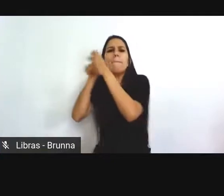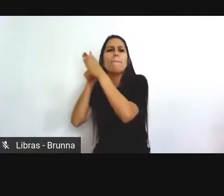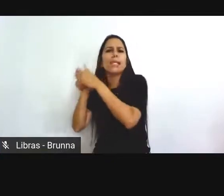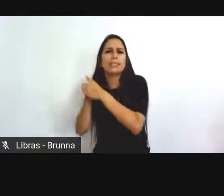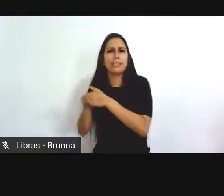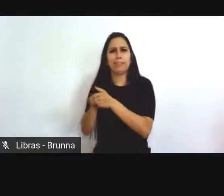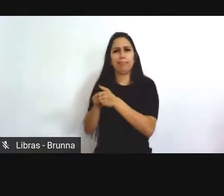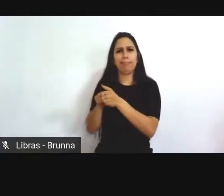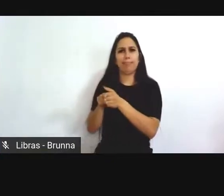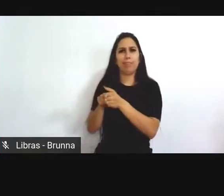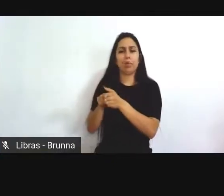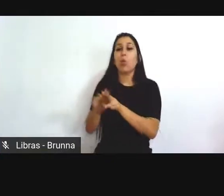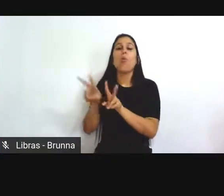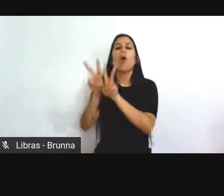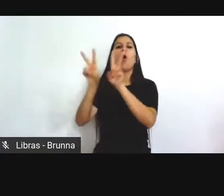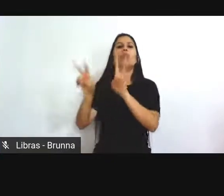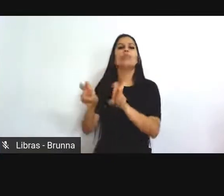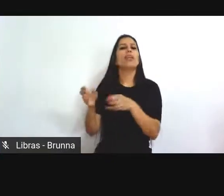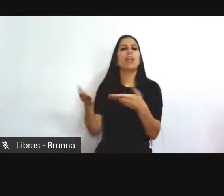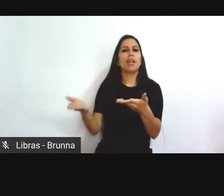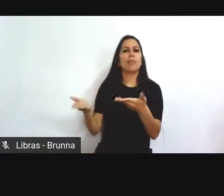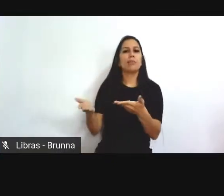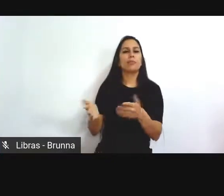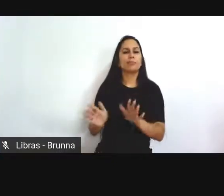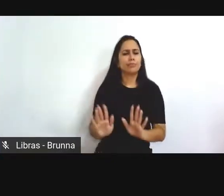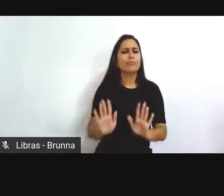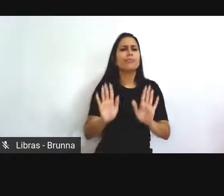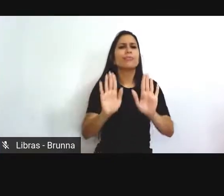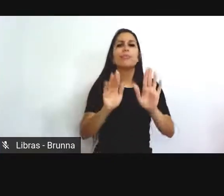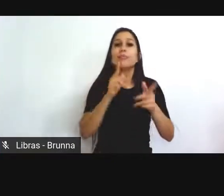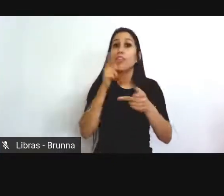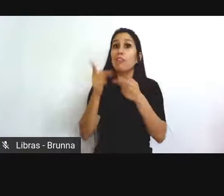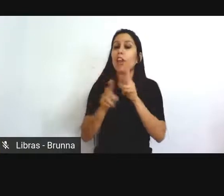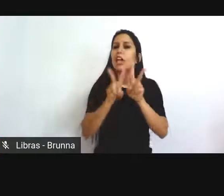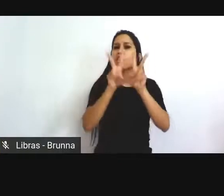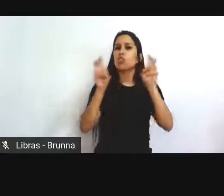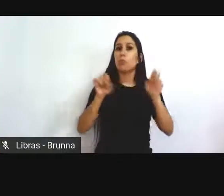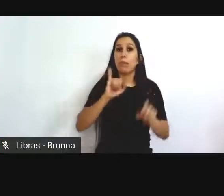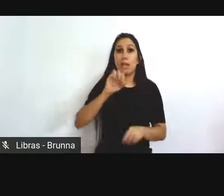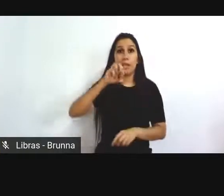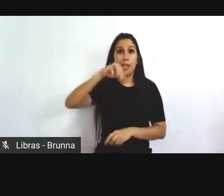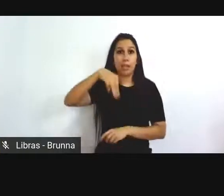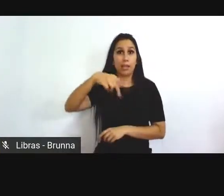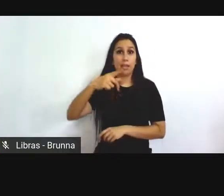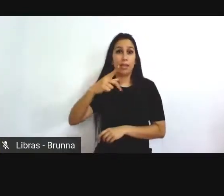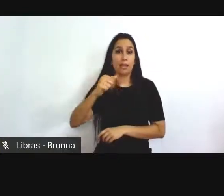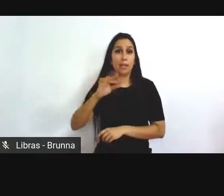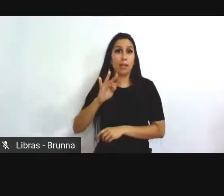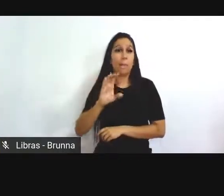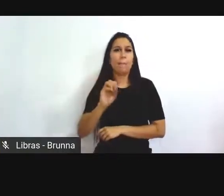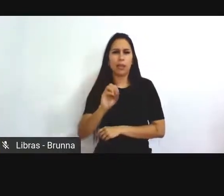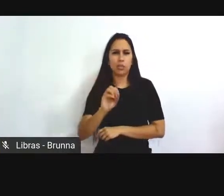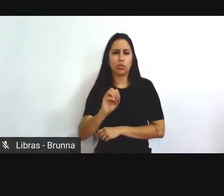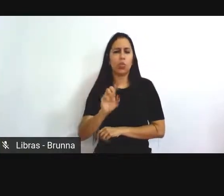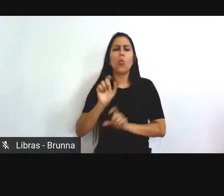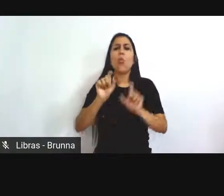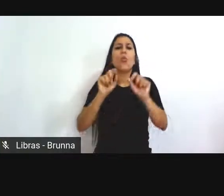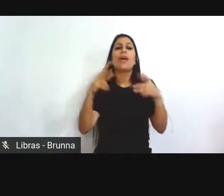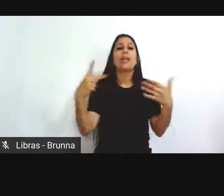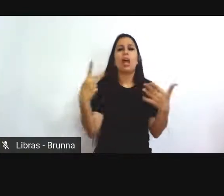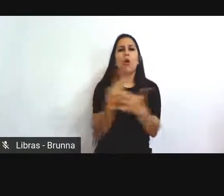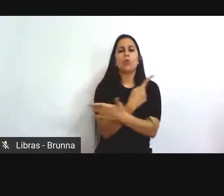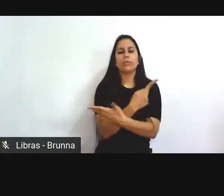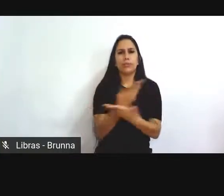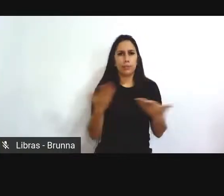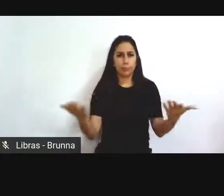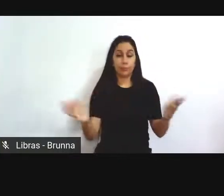Tá? Impacto, né? Falar de impacto, falar o que aconteceu, né? O que me trouxe. Do ponto de vista